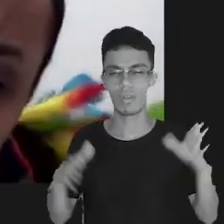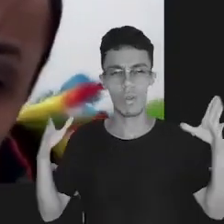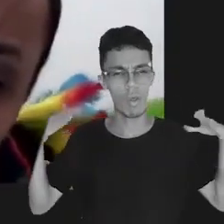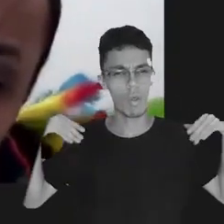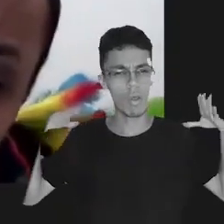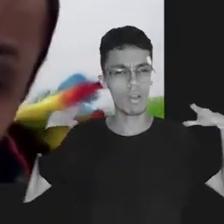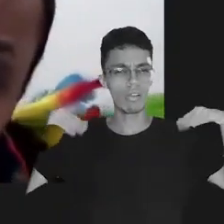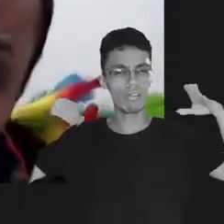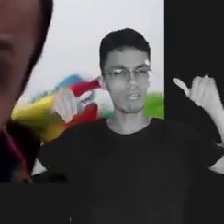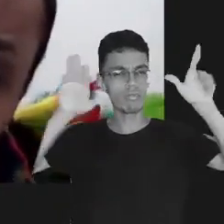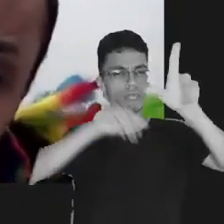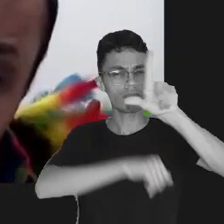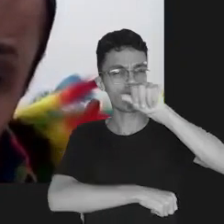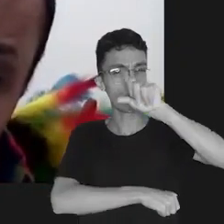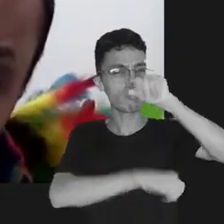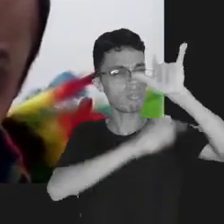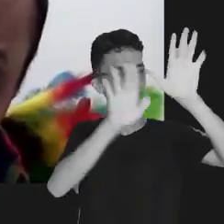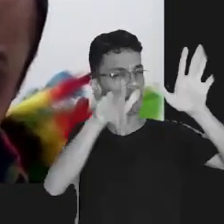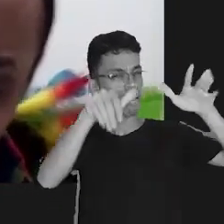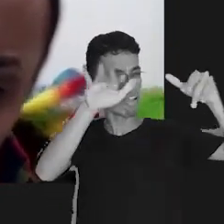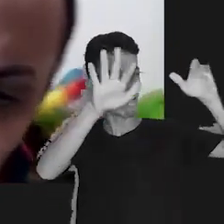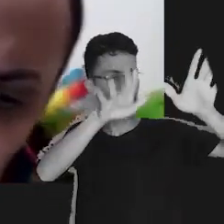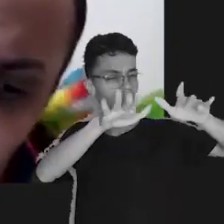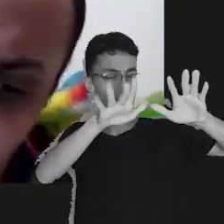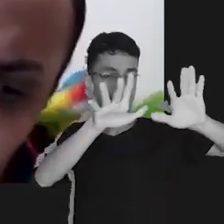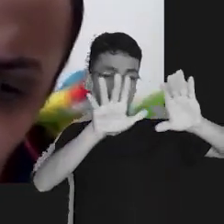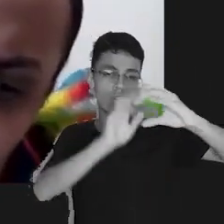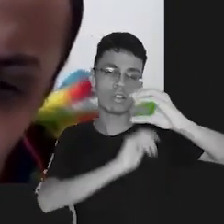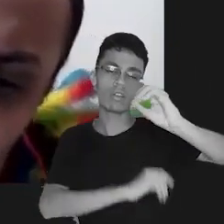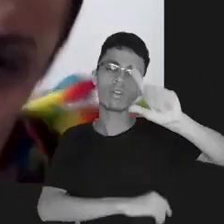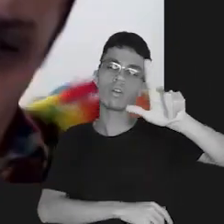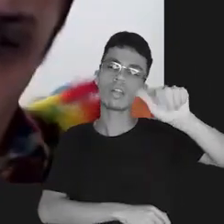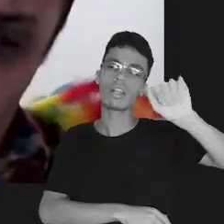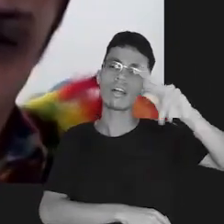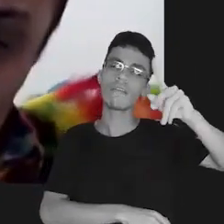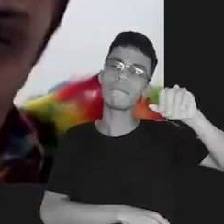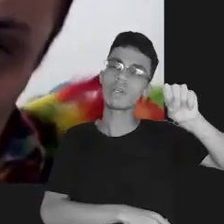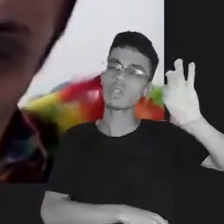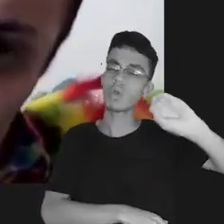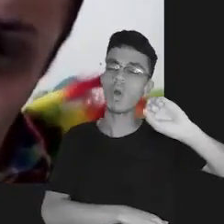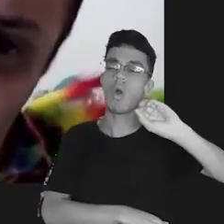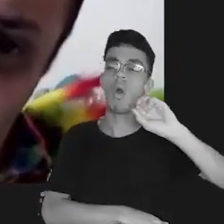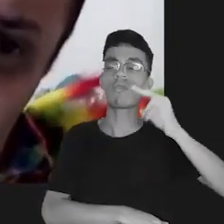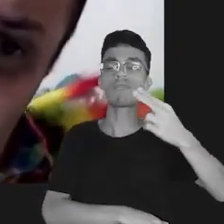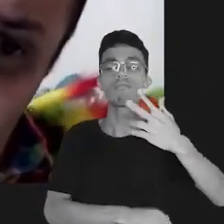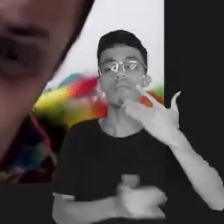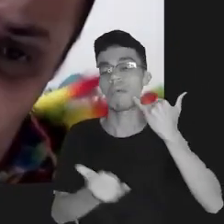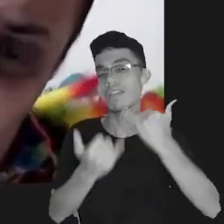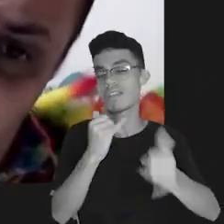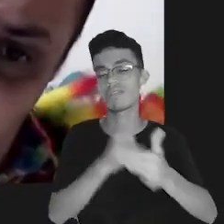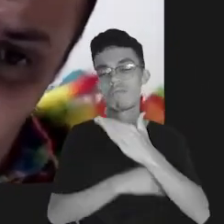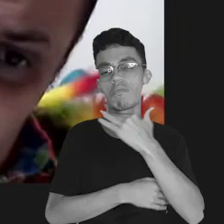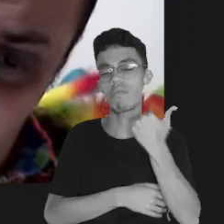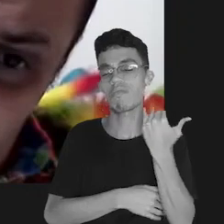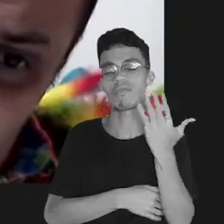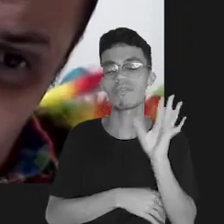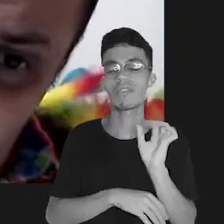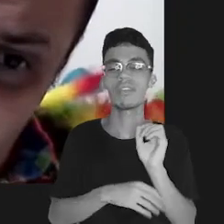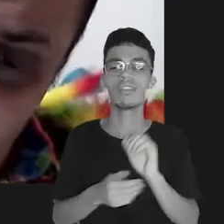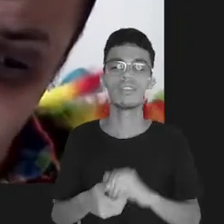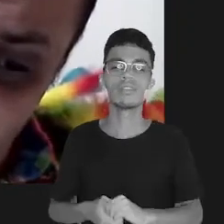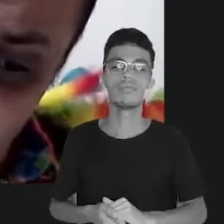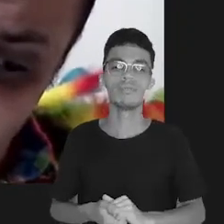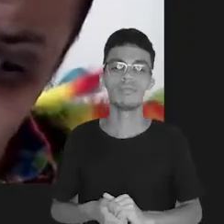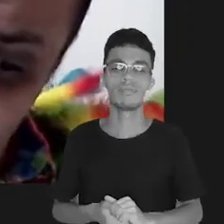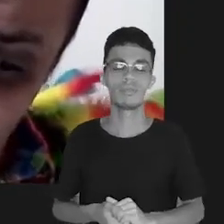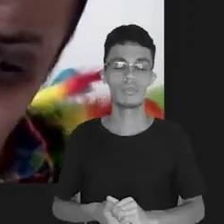pássaro pode ter sido um colapso ou uma morte aparente, e foi tamanho o vosso